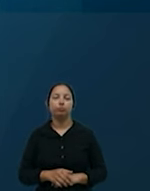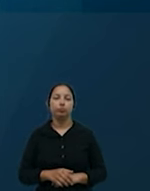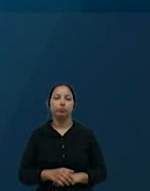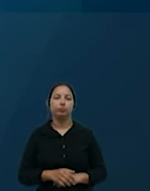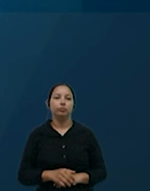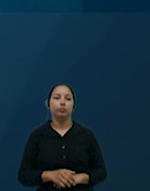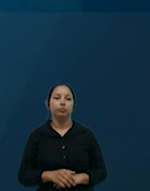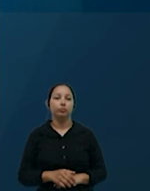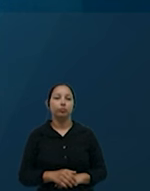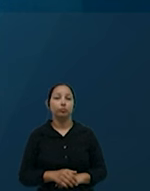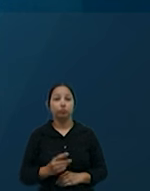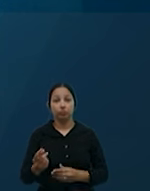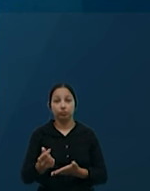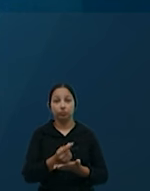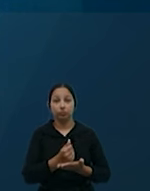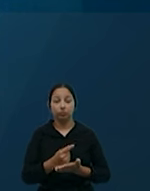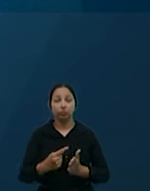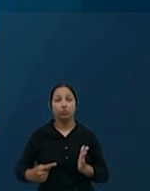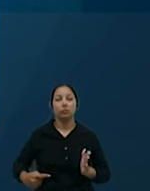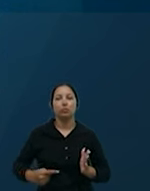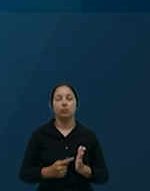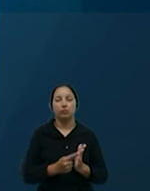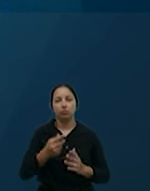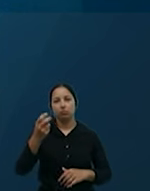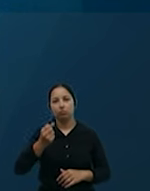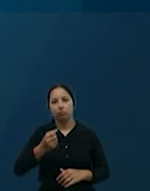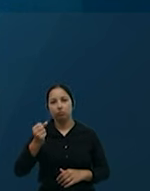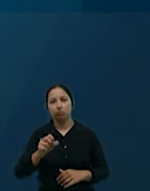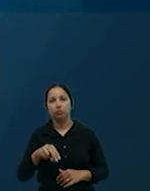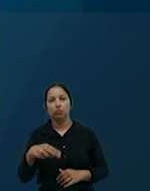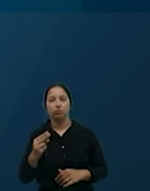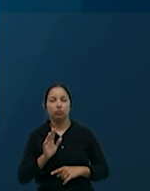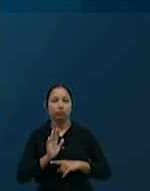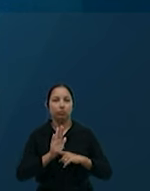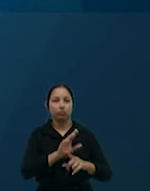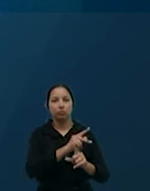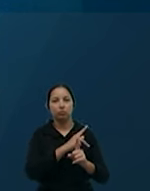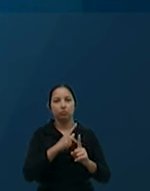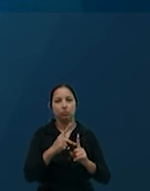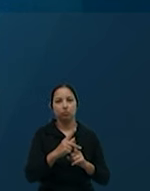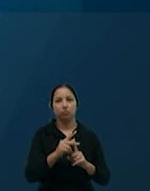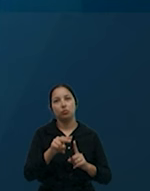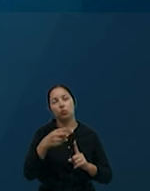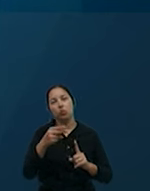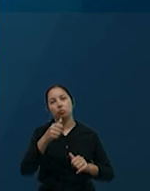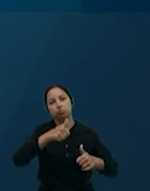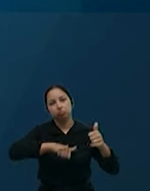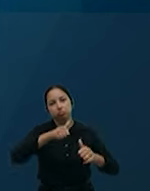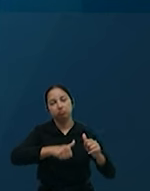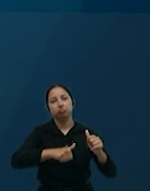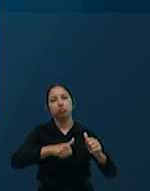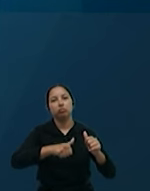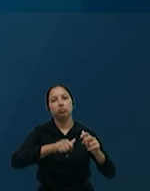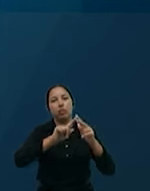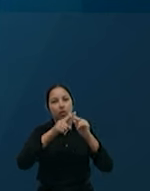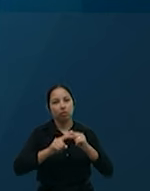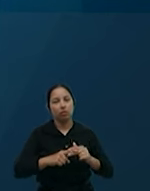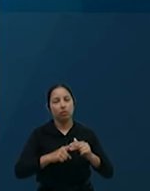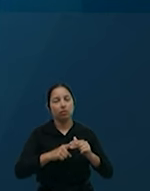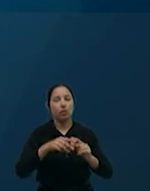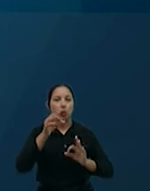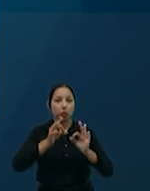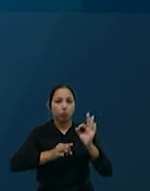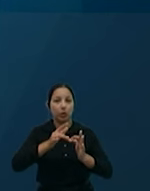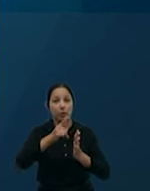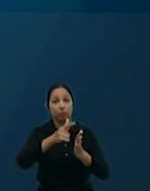dos benefícios previdenciários ou assistenciais concedidos ou revisados judicialmente por meio de prova documental não